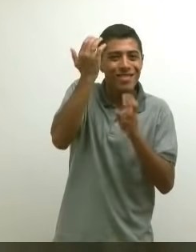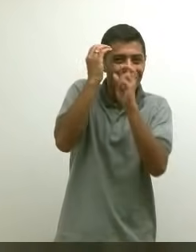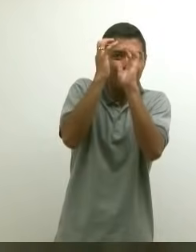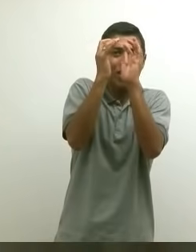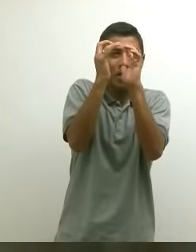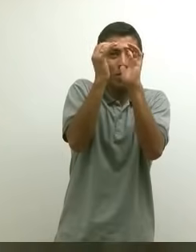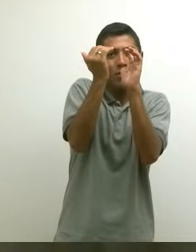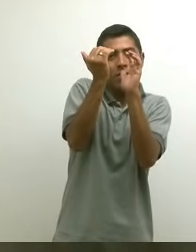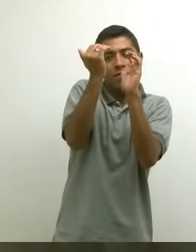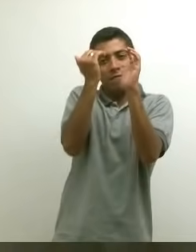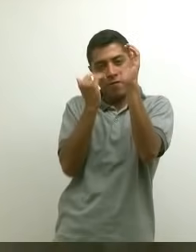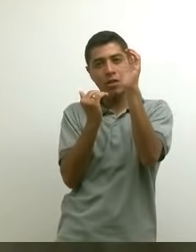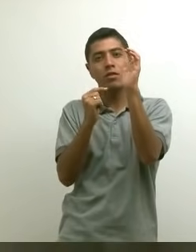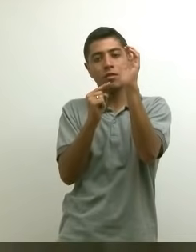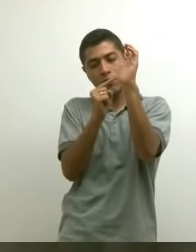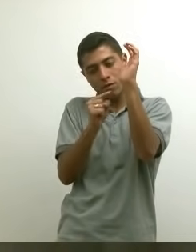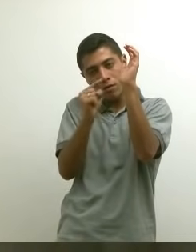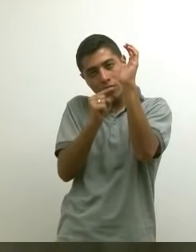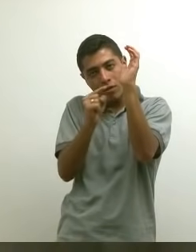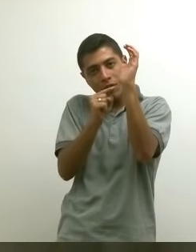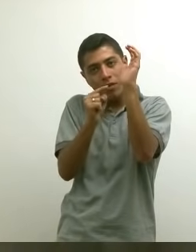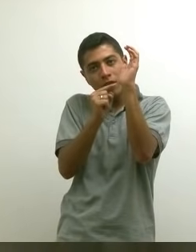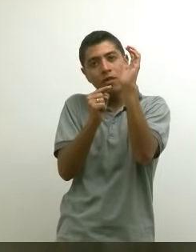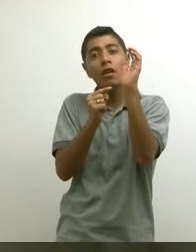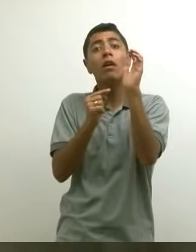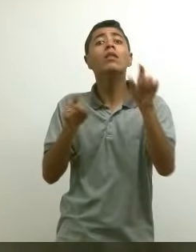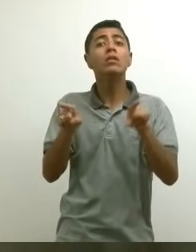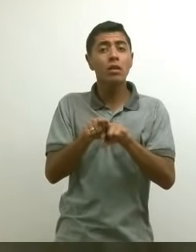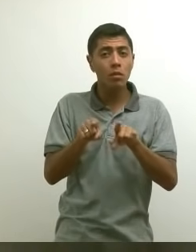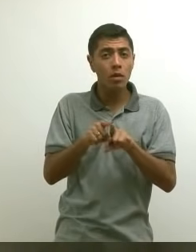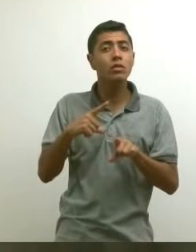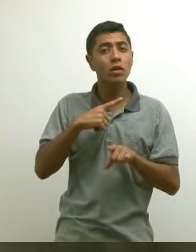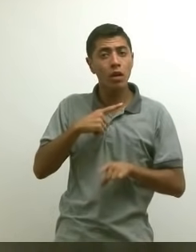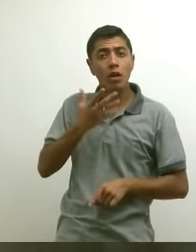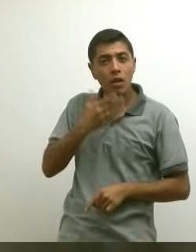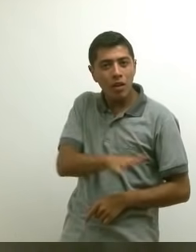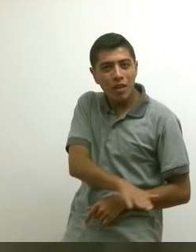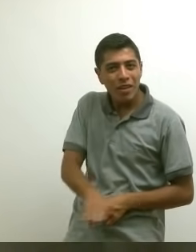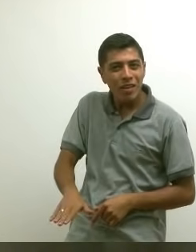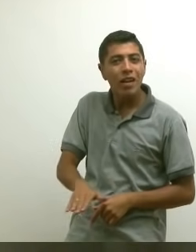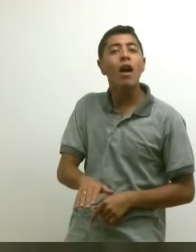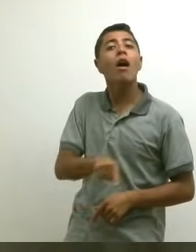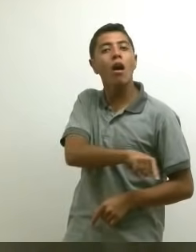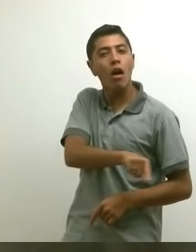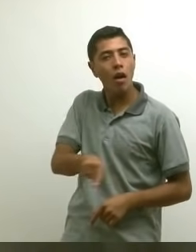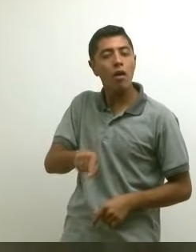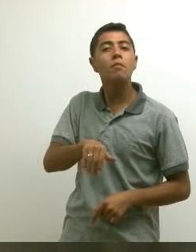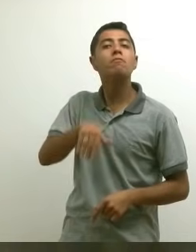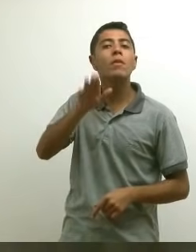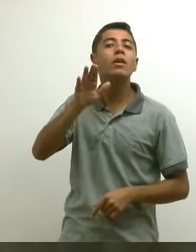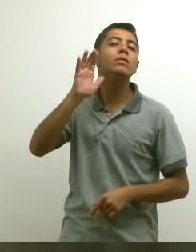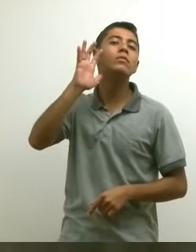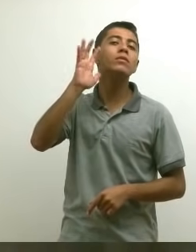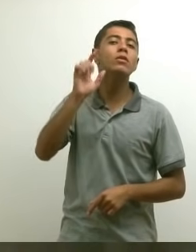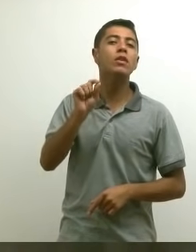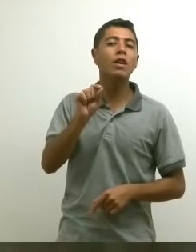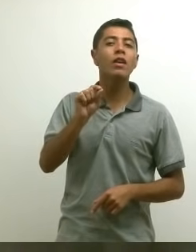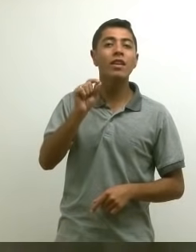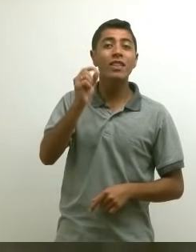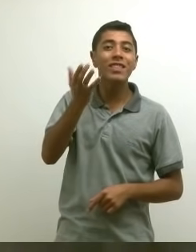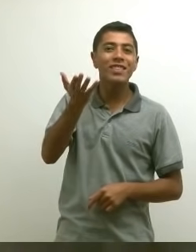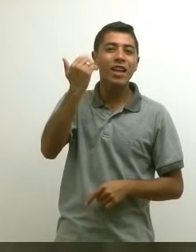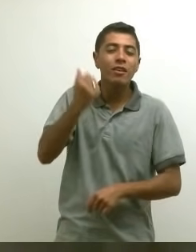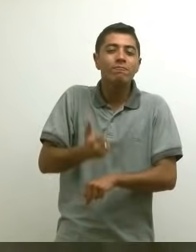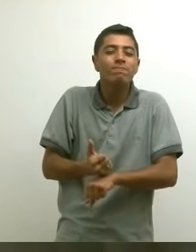tem uma infância que desenvolve a inteligência emocional que é mais intenso esse processo a partir dos 78 anos de idade